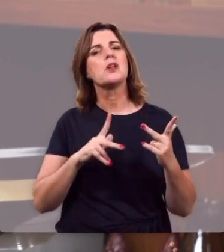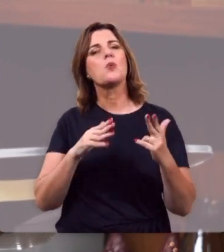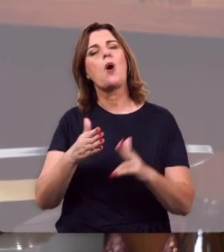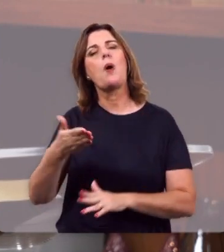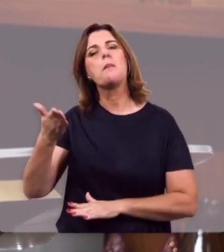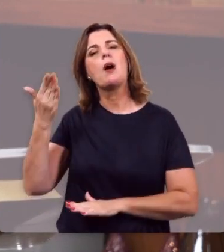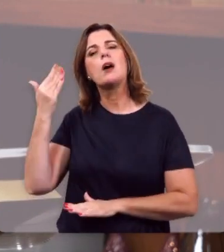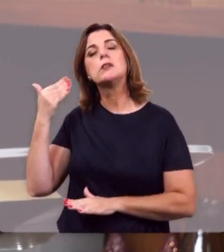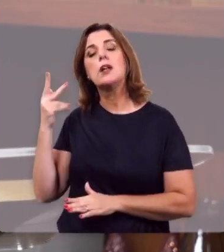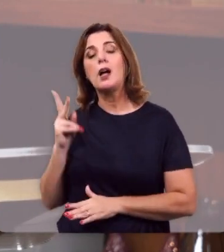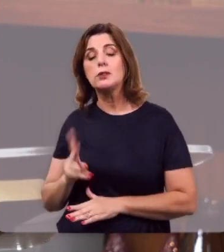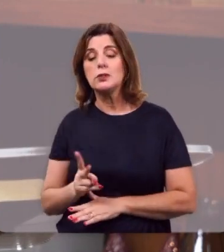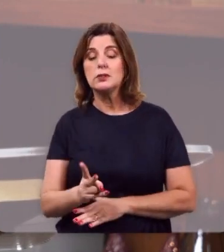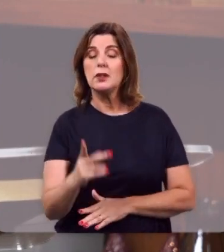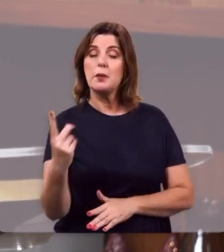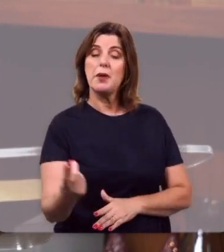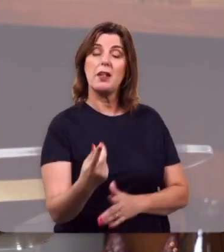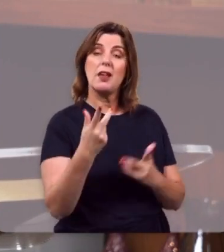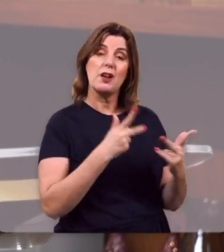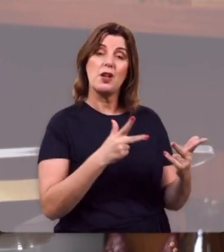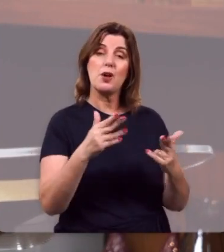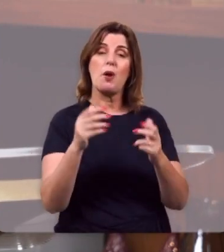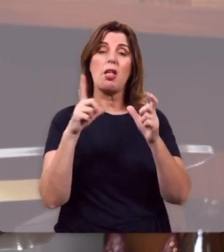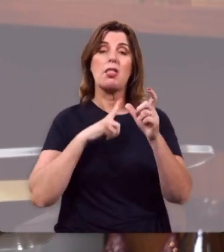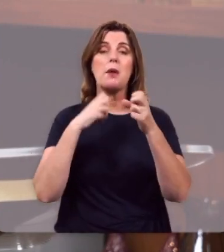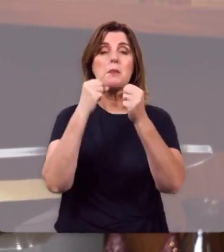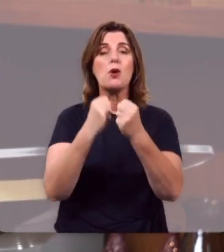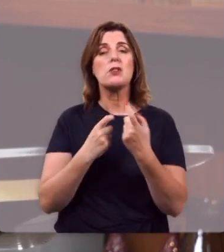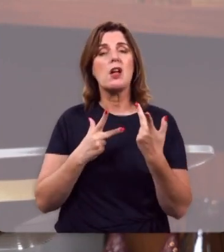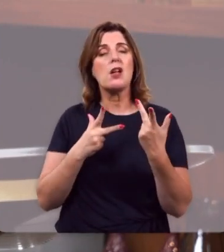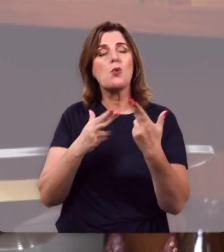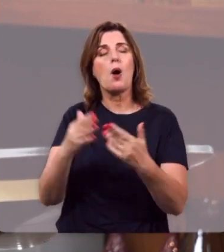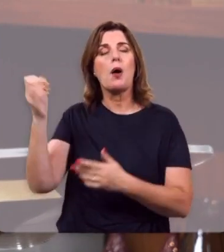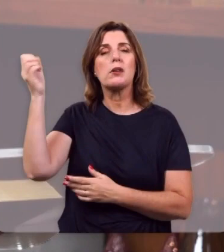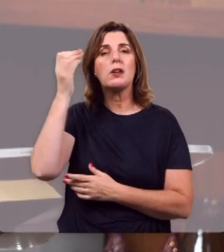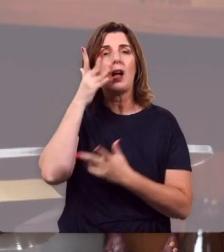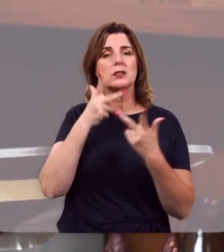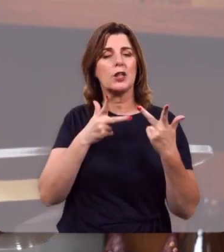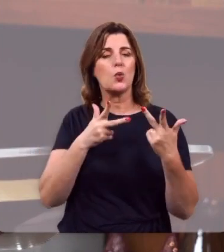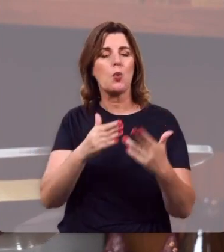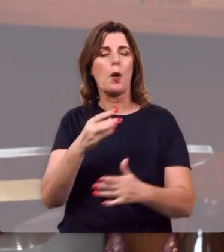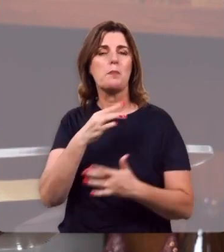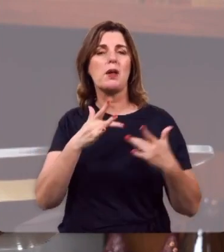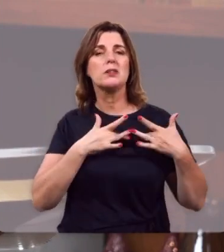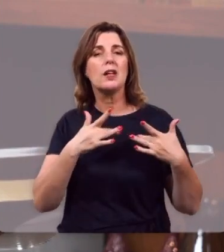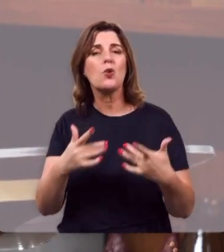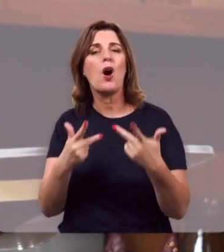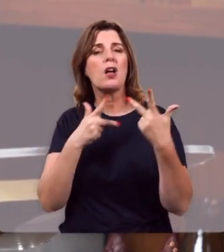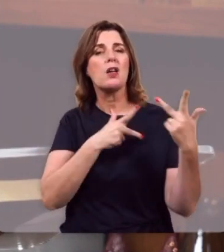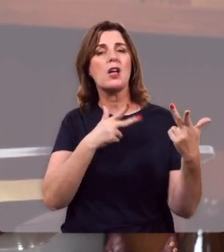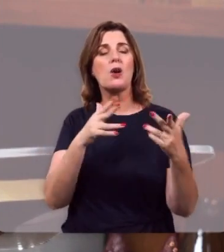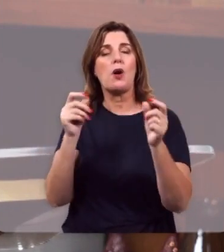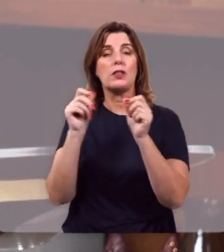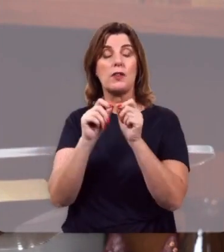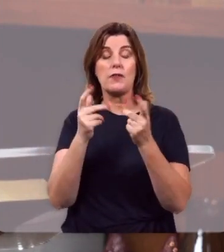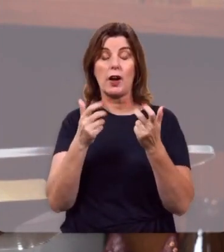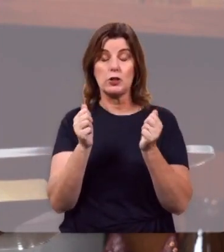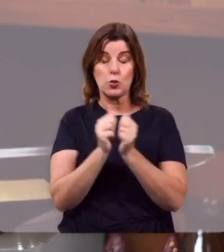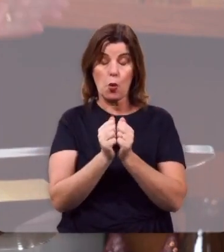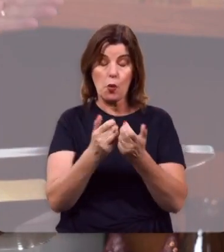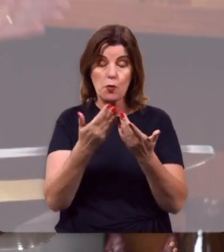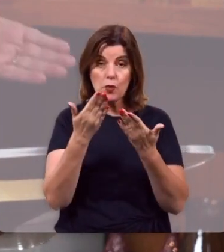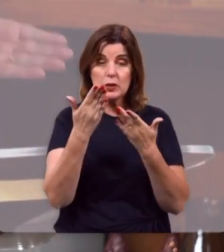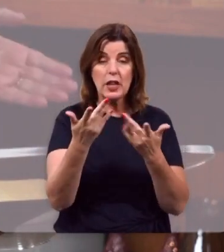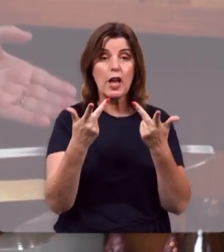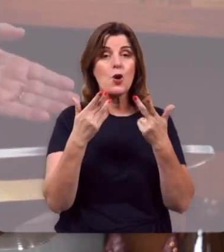ontem e hoje, para sempre o mesmo. Ele tem o mesmo poder, a mesma graça, a mesma misericórdia. Ele vai fazer com você o que